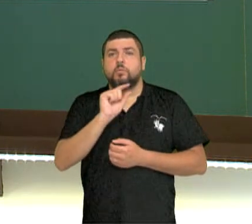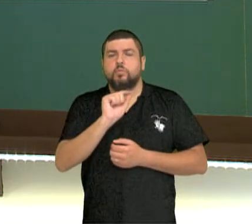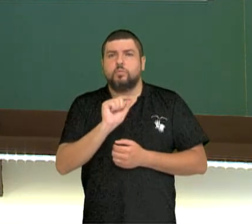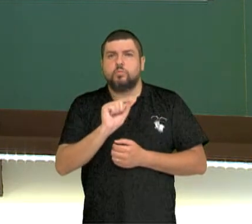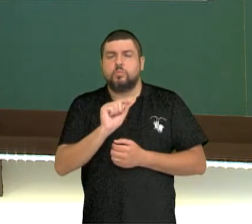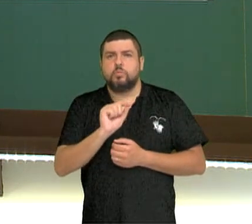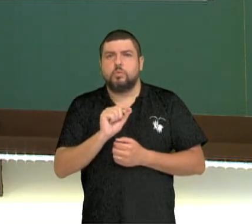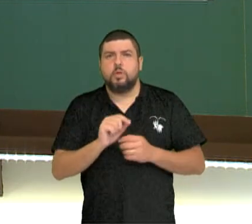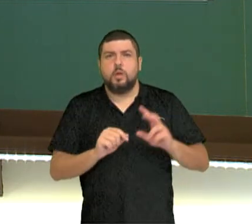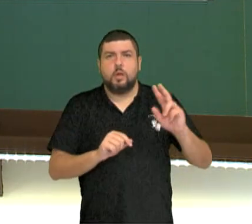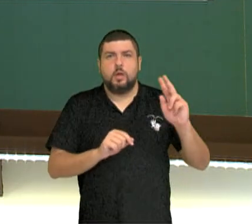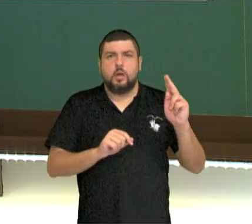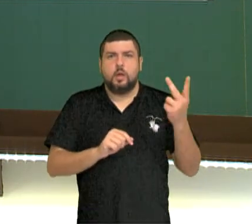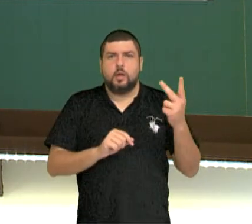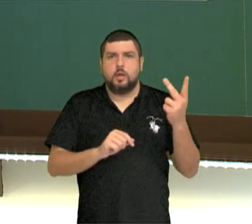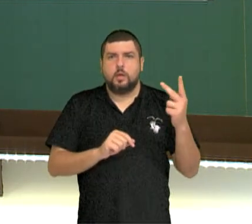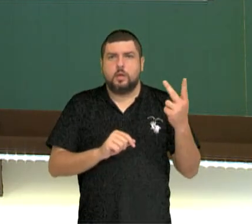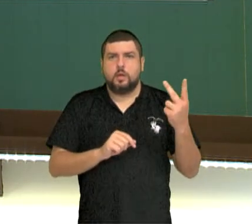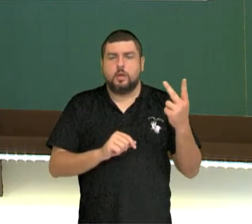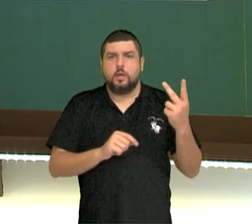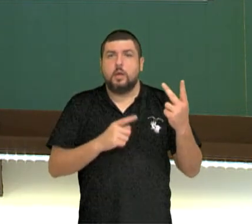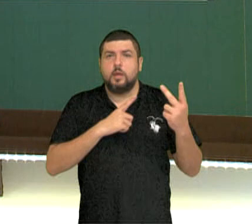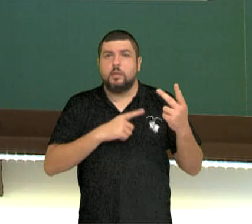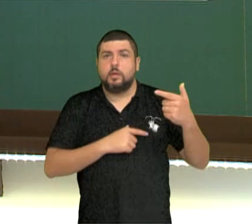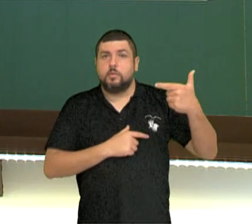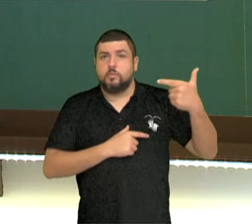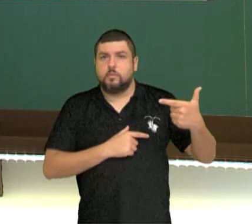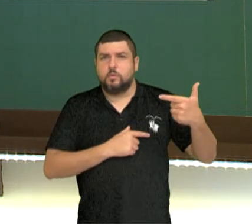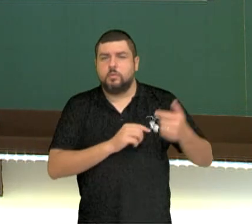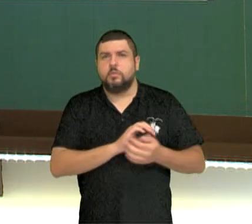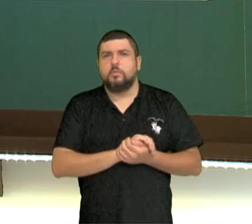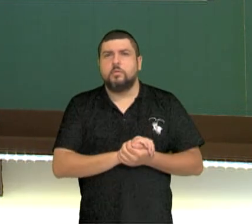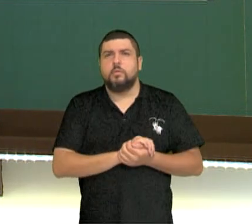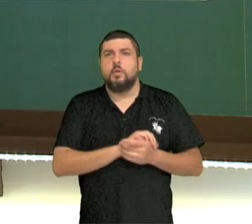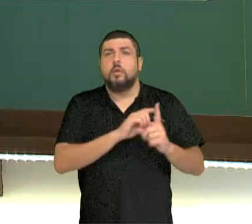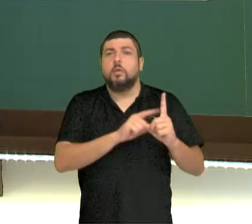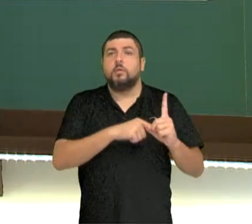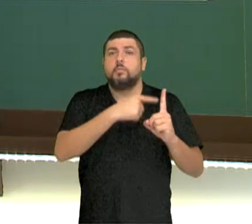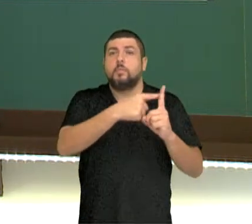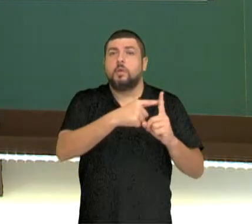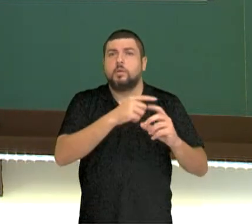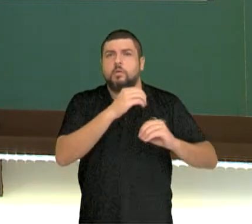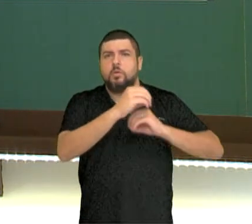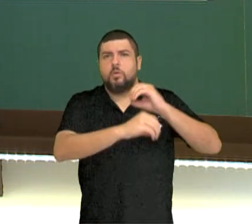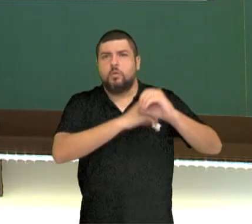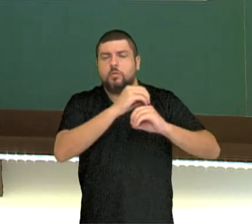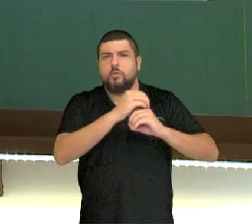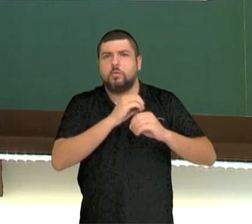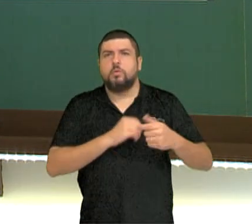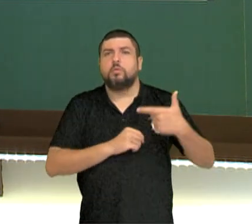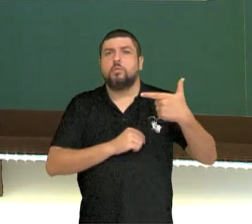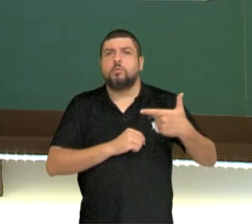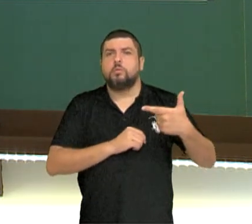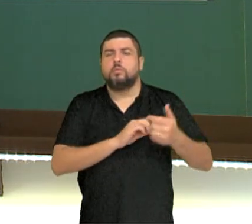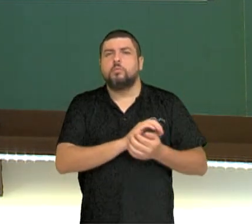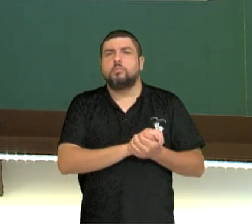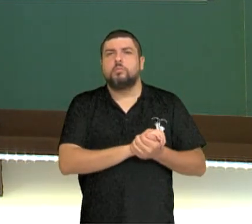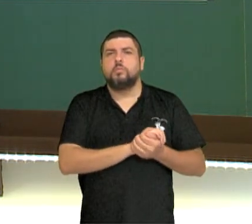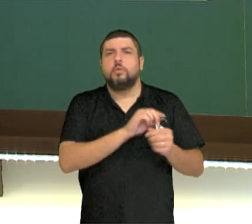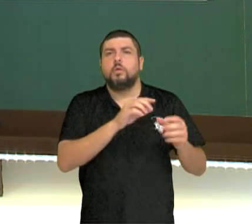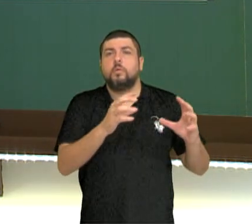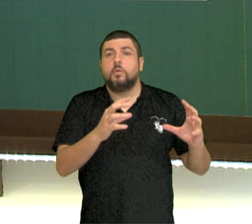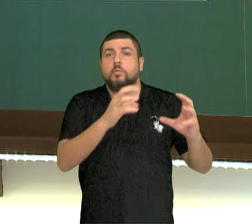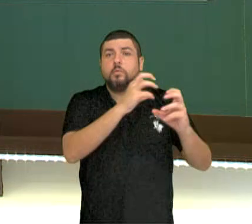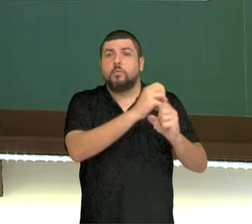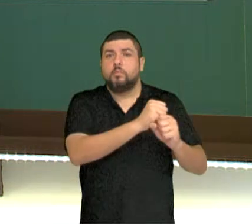hidrogênio mais 2 átomos de oxigênio. Vamos conferir no produto?